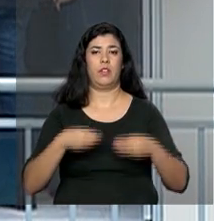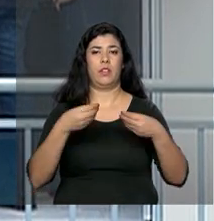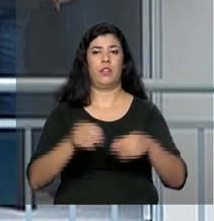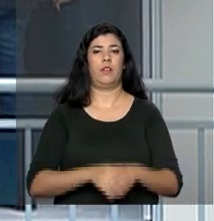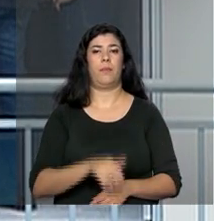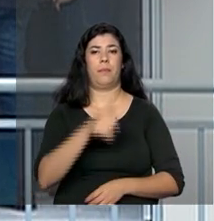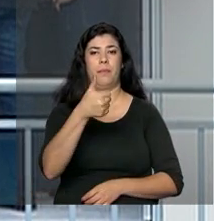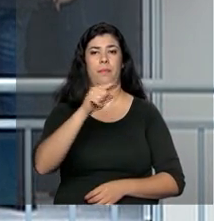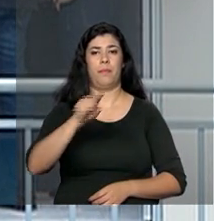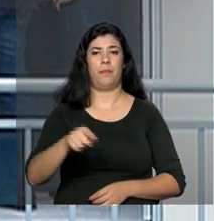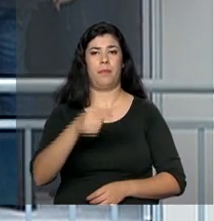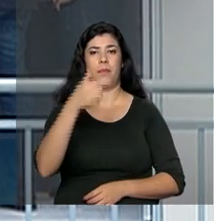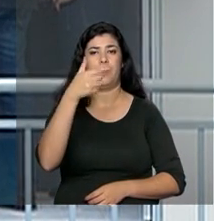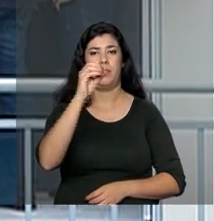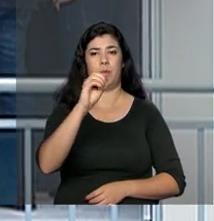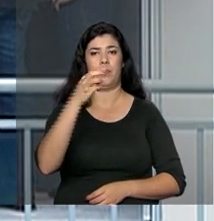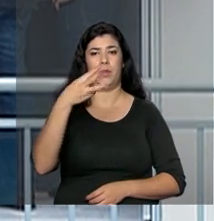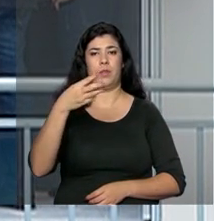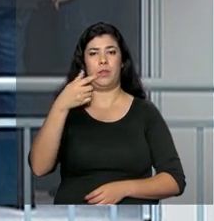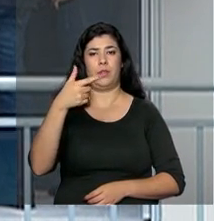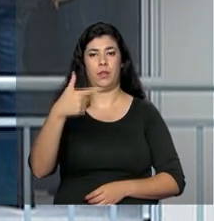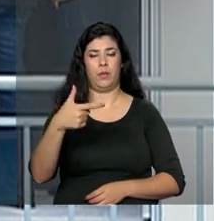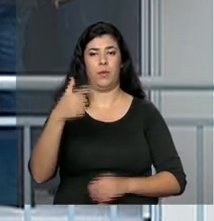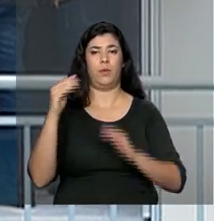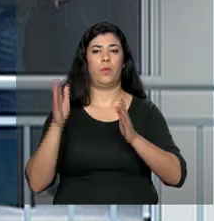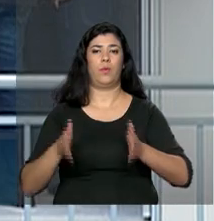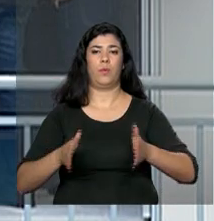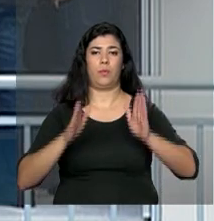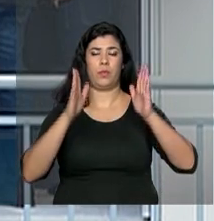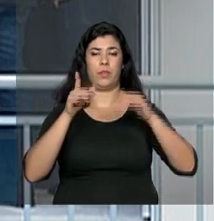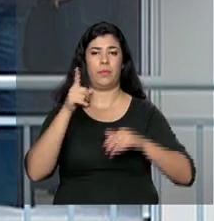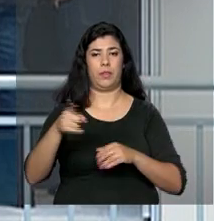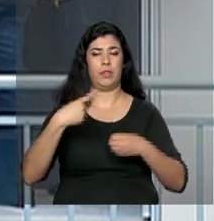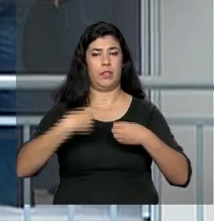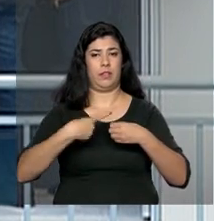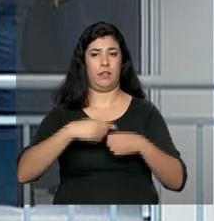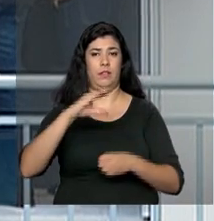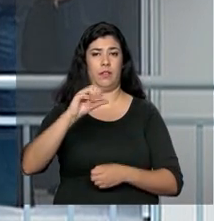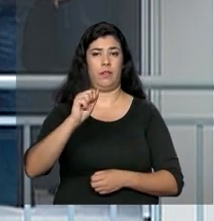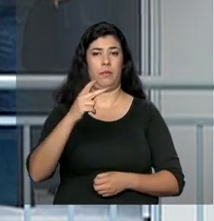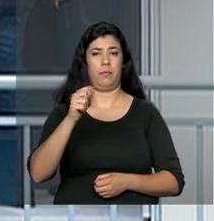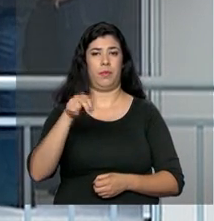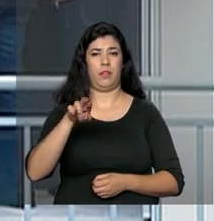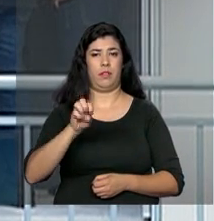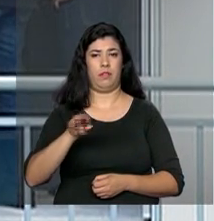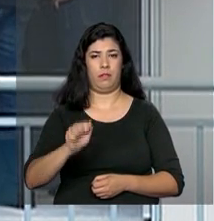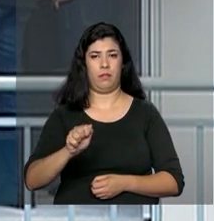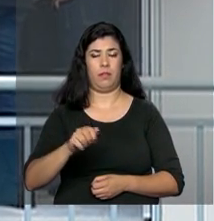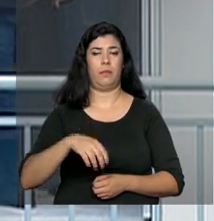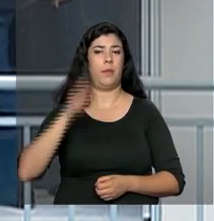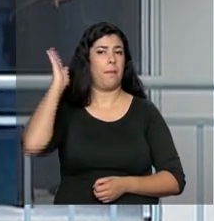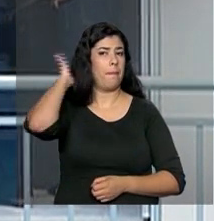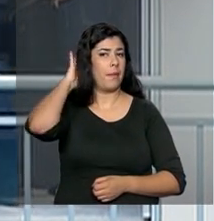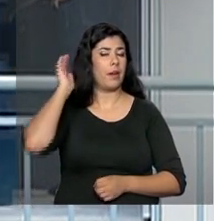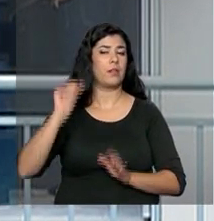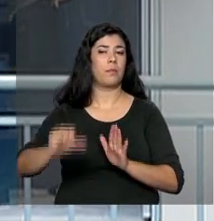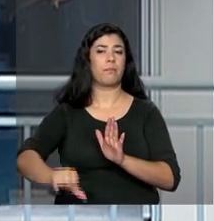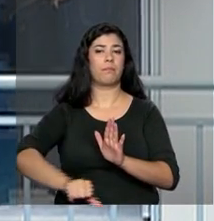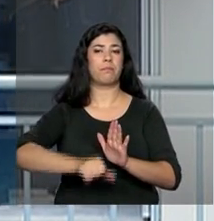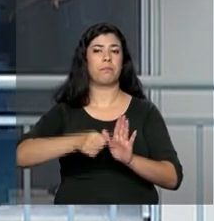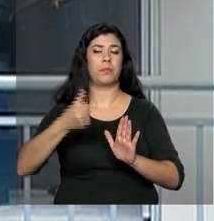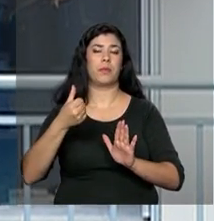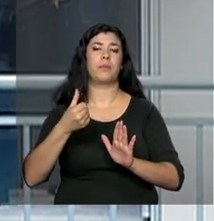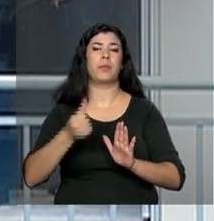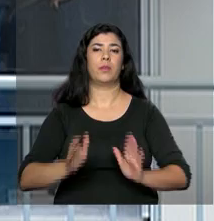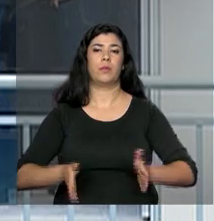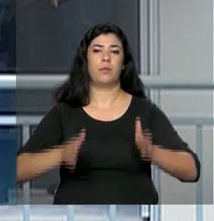32 unidades em Capanema no Pará Esse é o primeiro Residencial construído pelo Minha